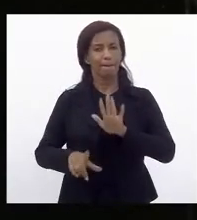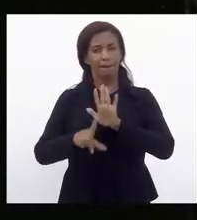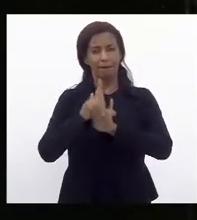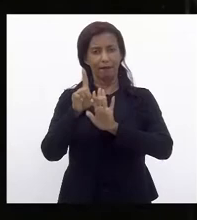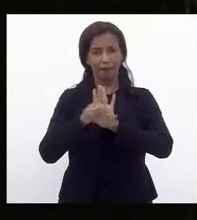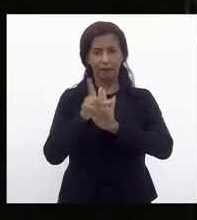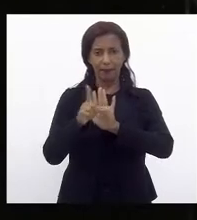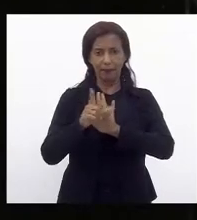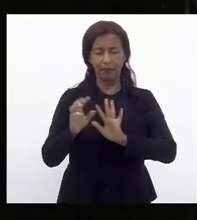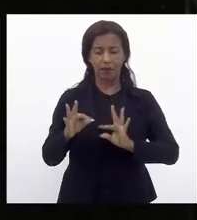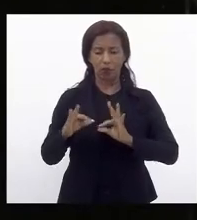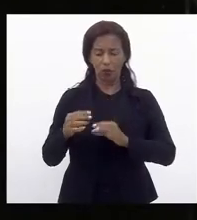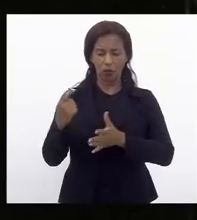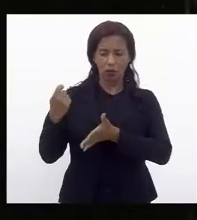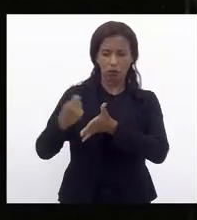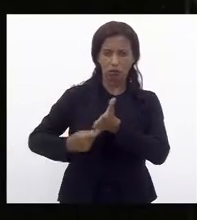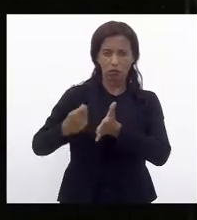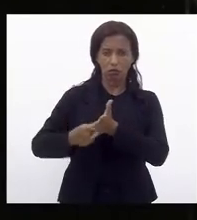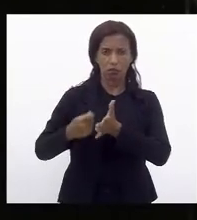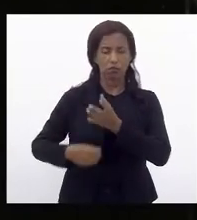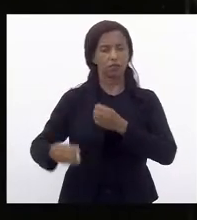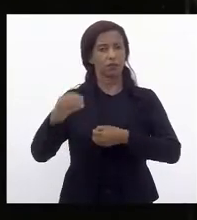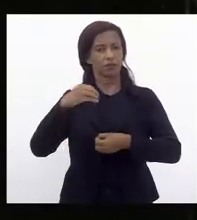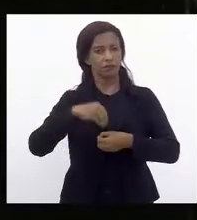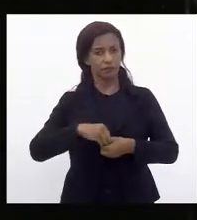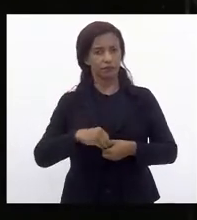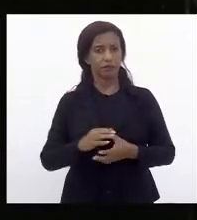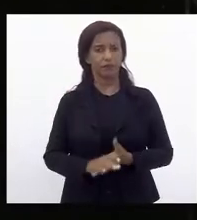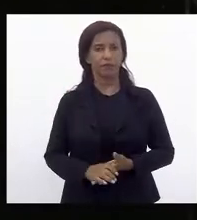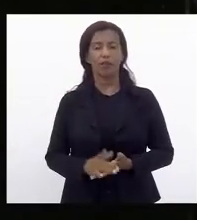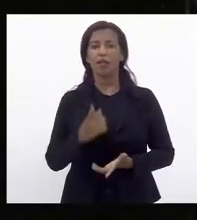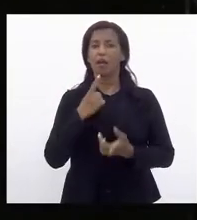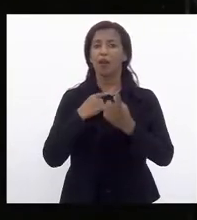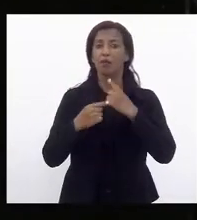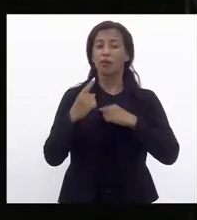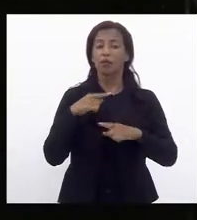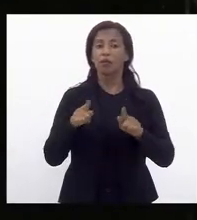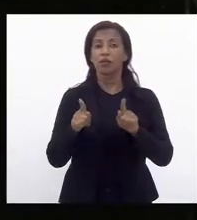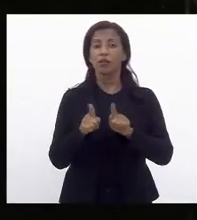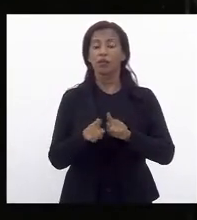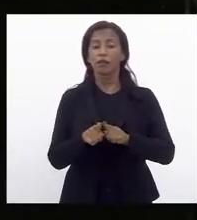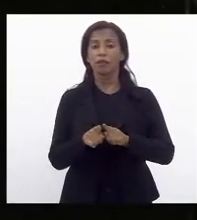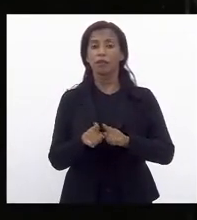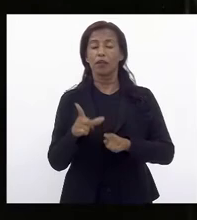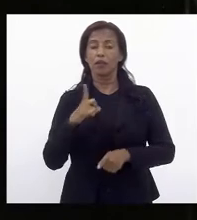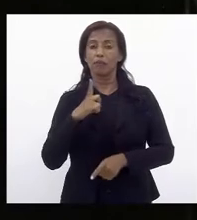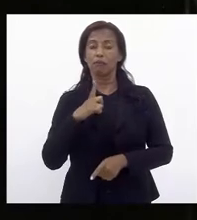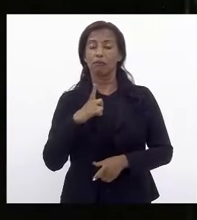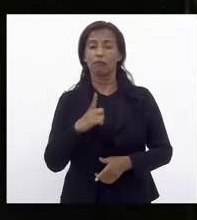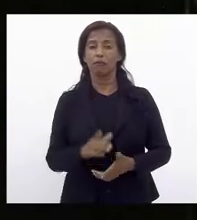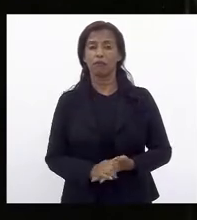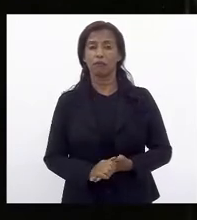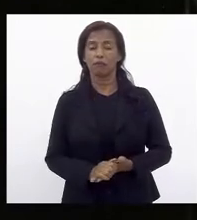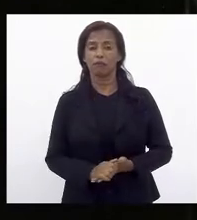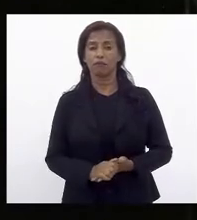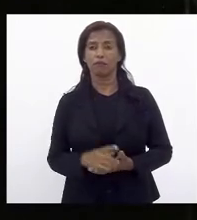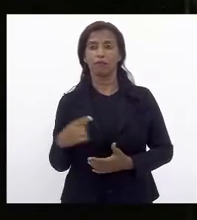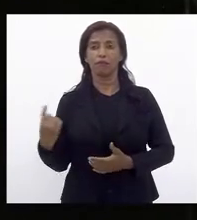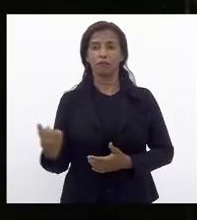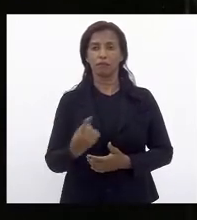legislativo, toda a luta interna e a vontade que existe da